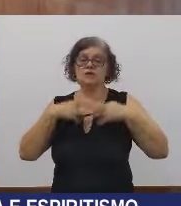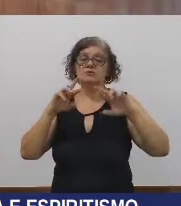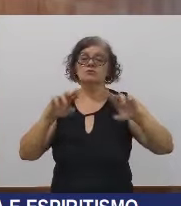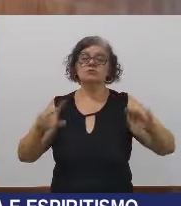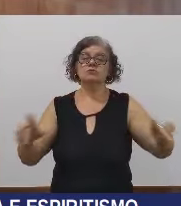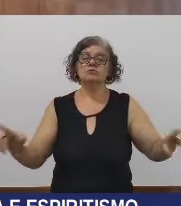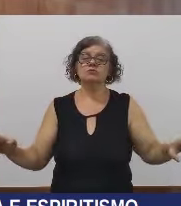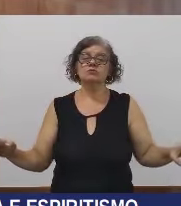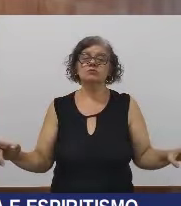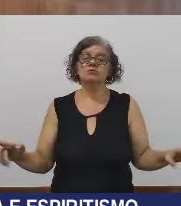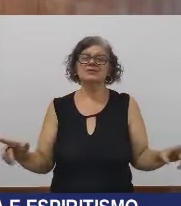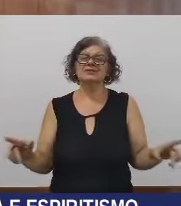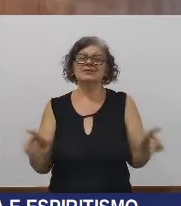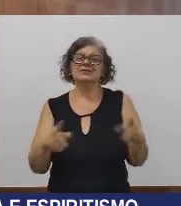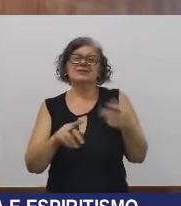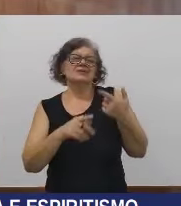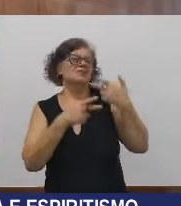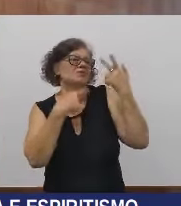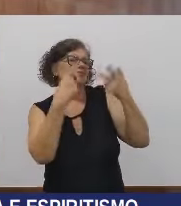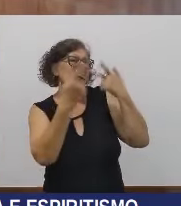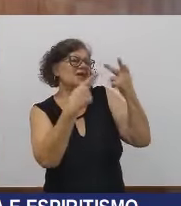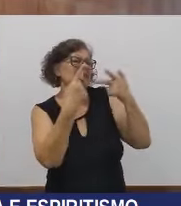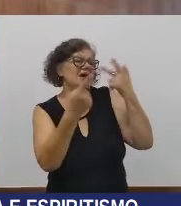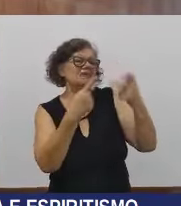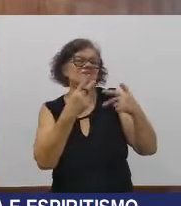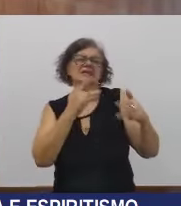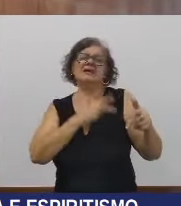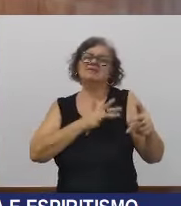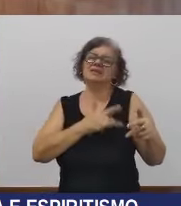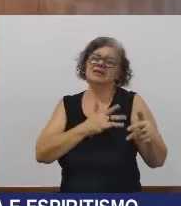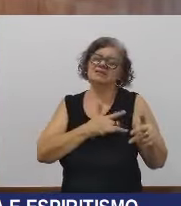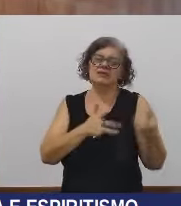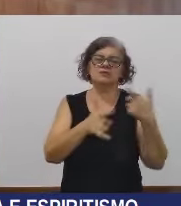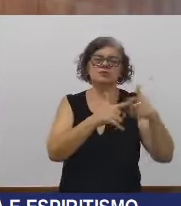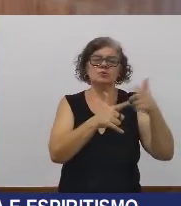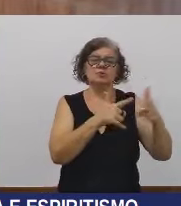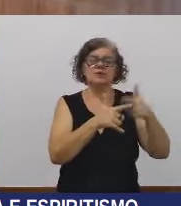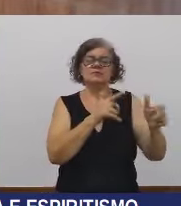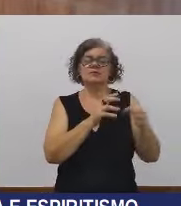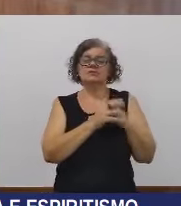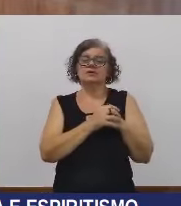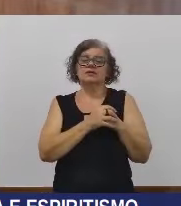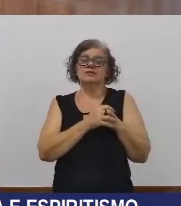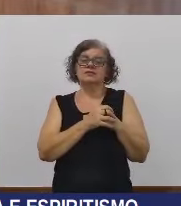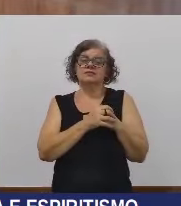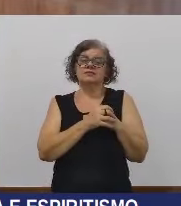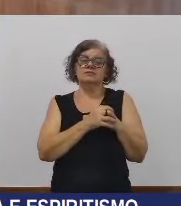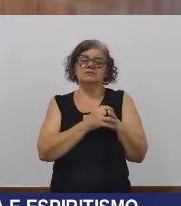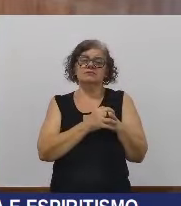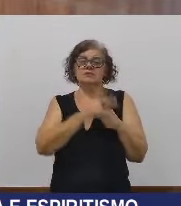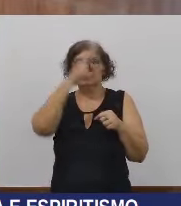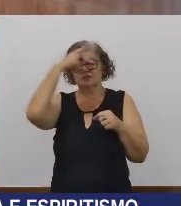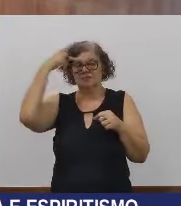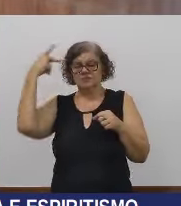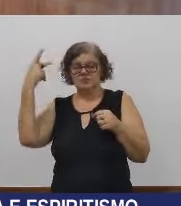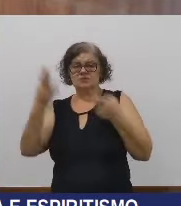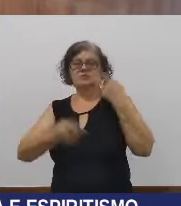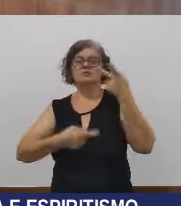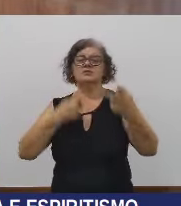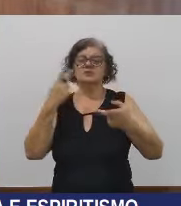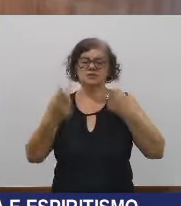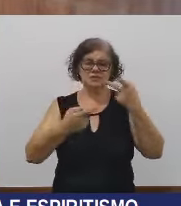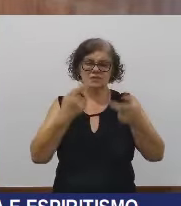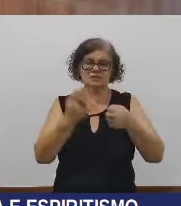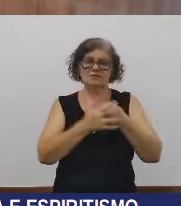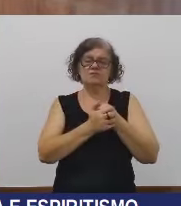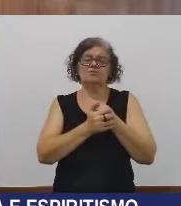diferentes. Pare de contar doenças. Tem pessoas que falam,